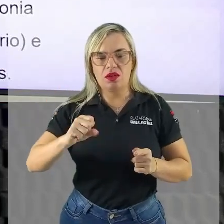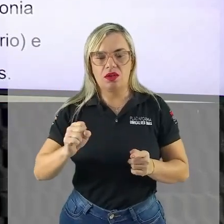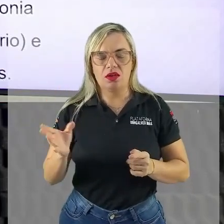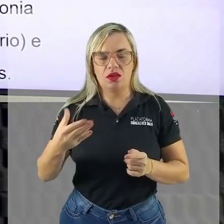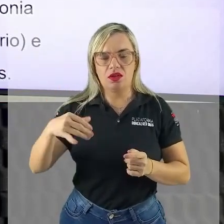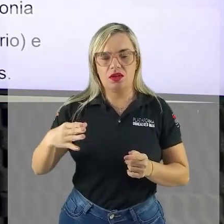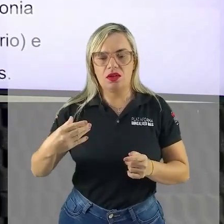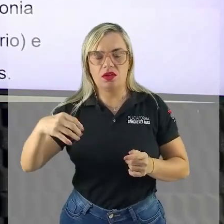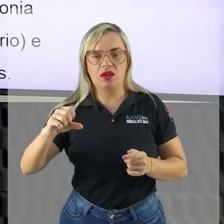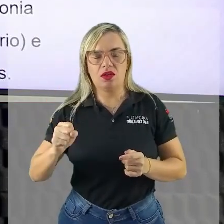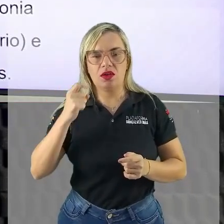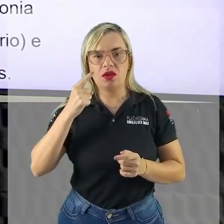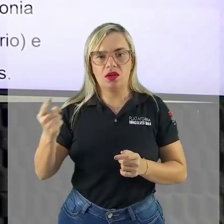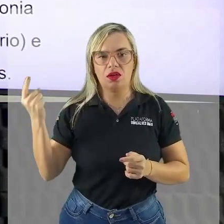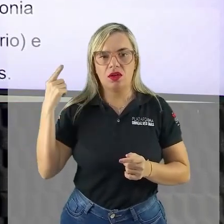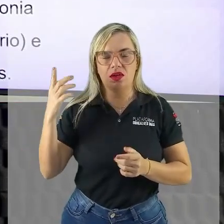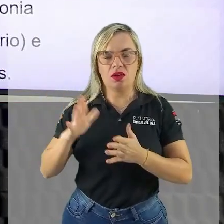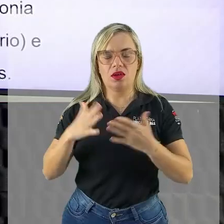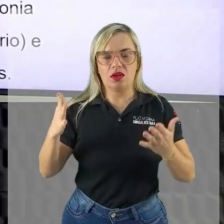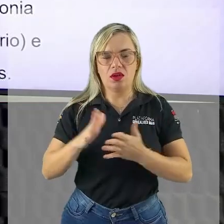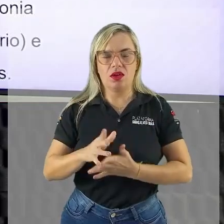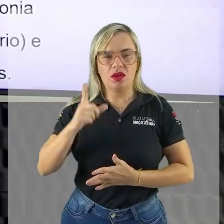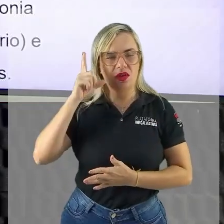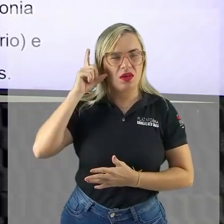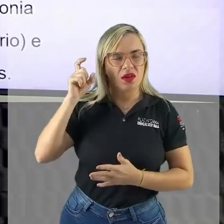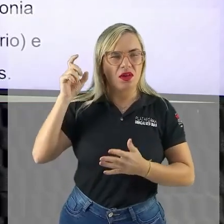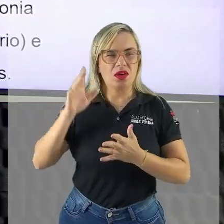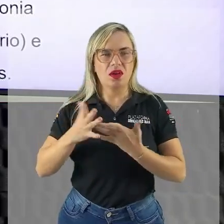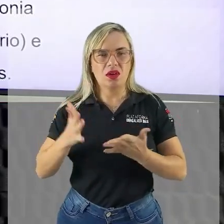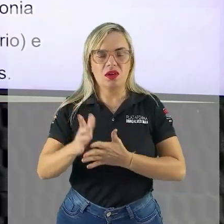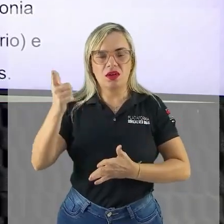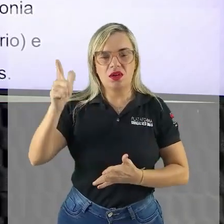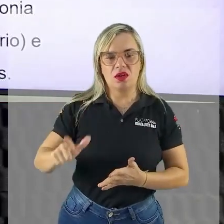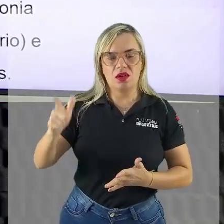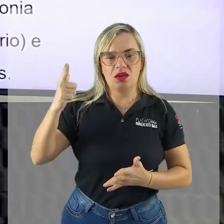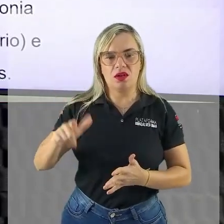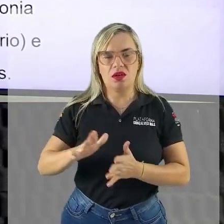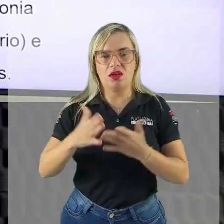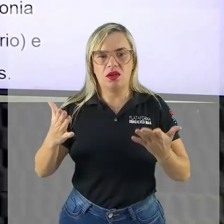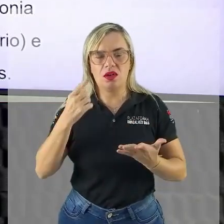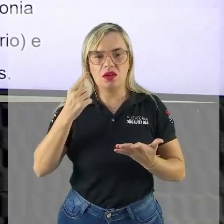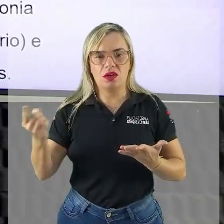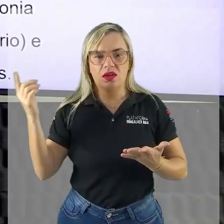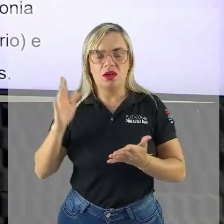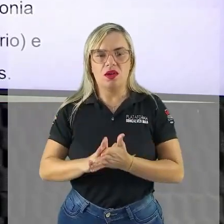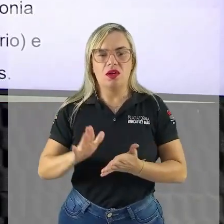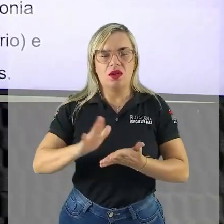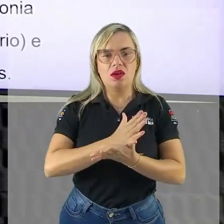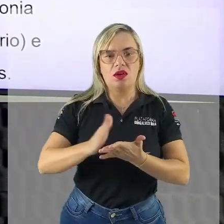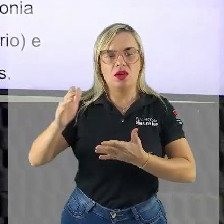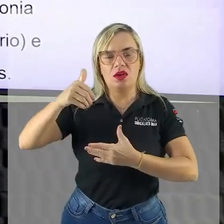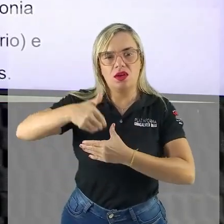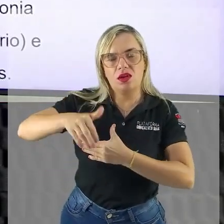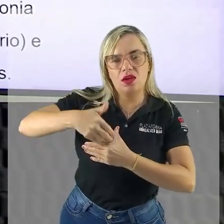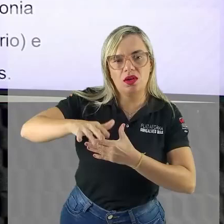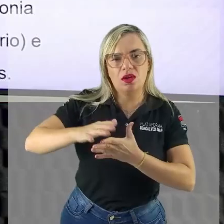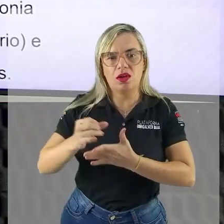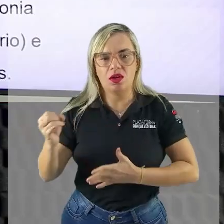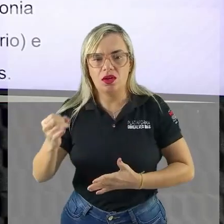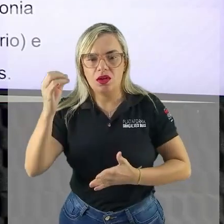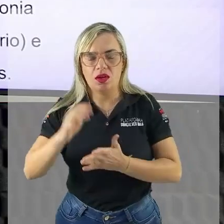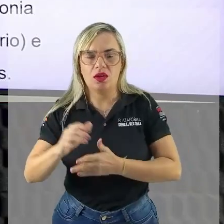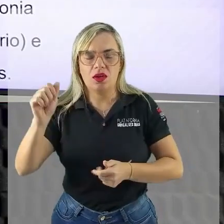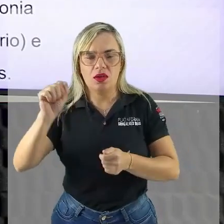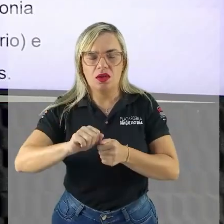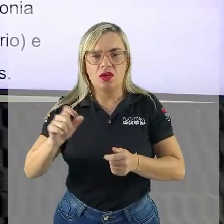são aqueles efeitos sonoros de maior repetição, beleza? Então aqui são algumas dicas bem interessantes do que